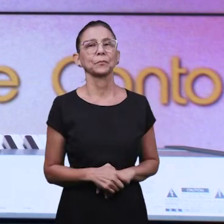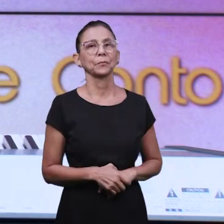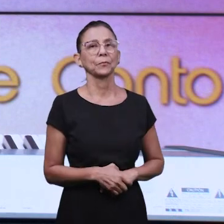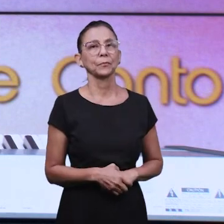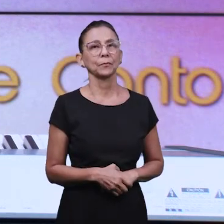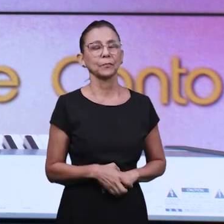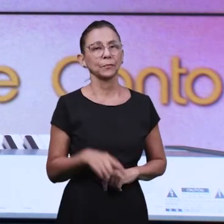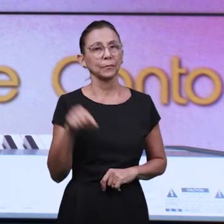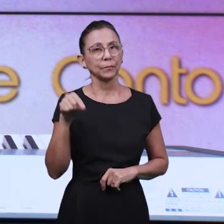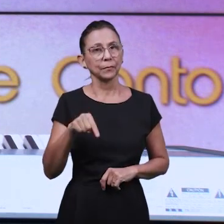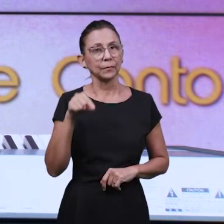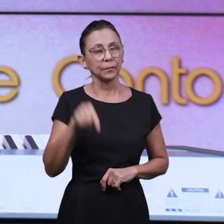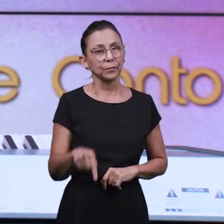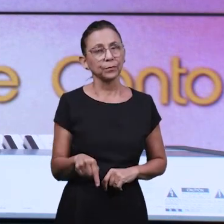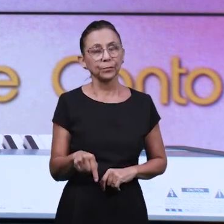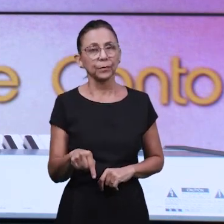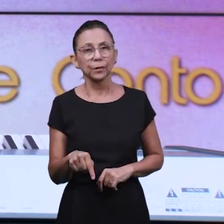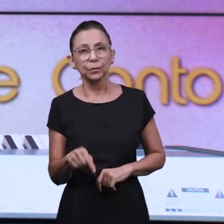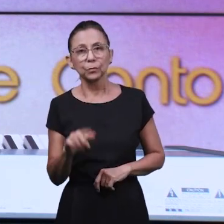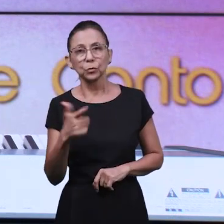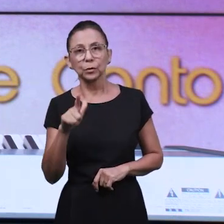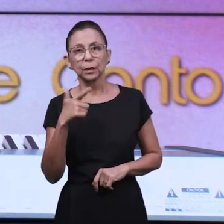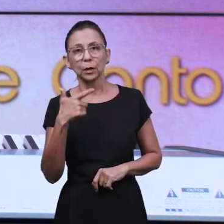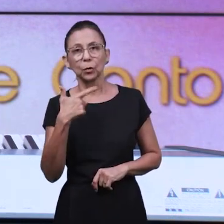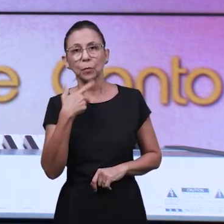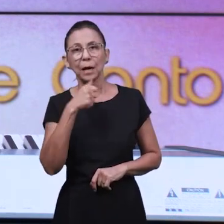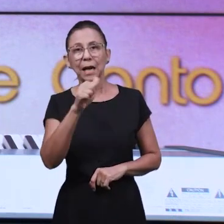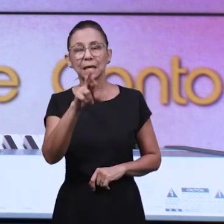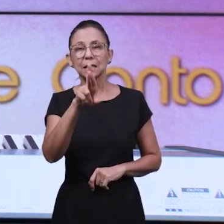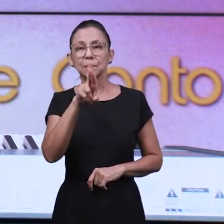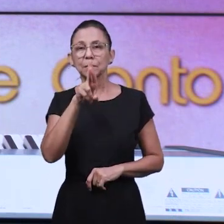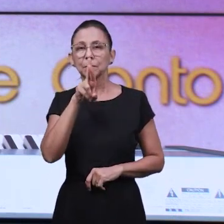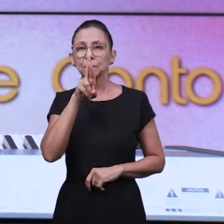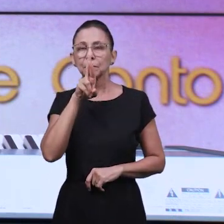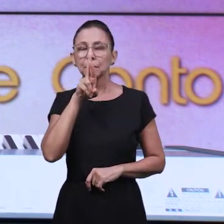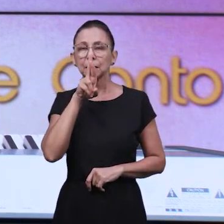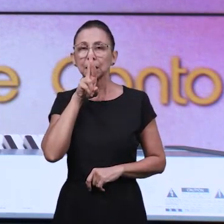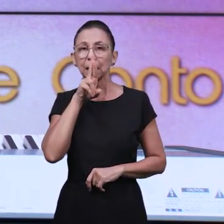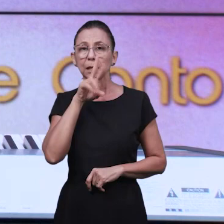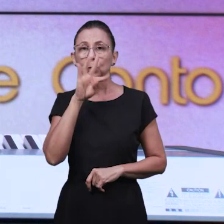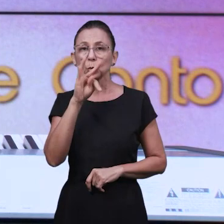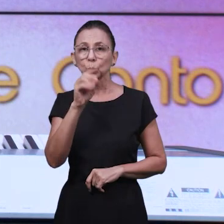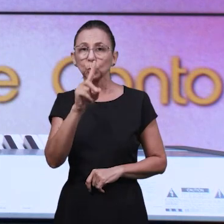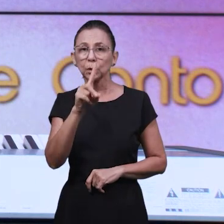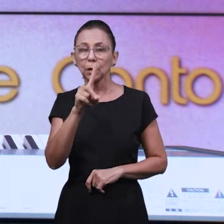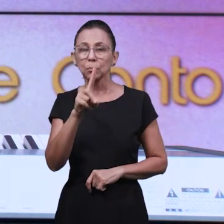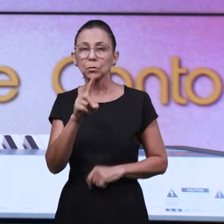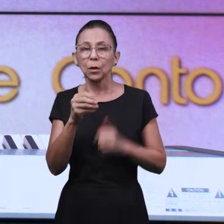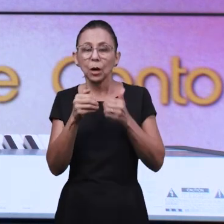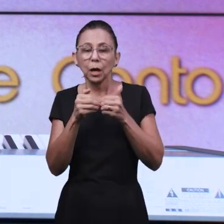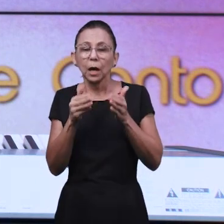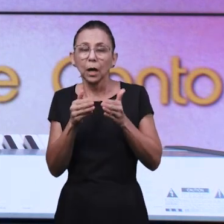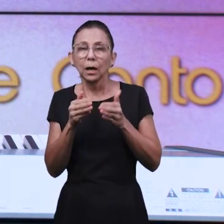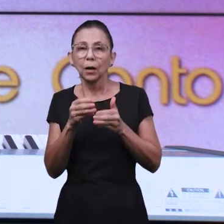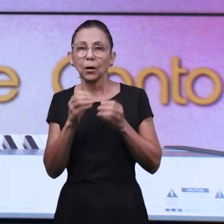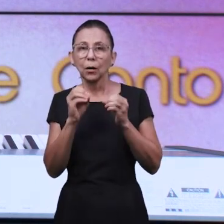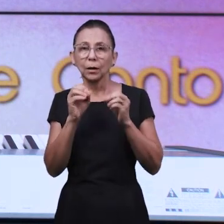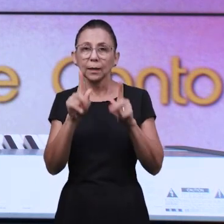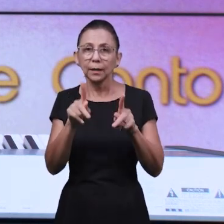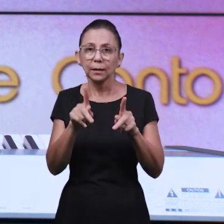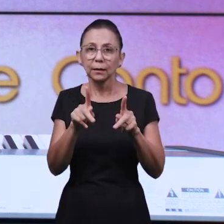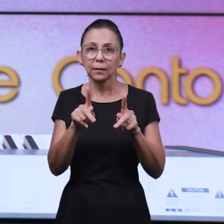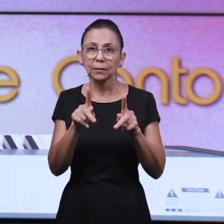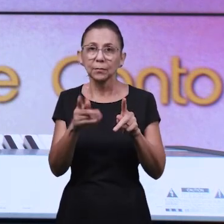Aqui, que eu não tenho lugar para respirar completamente, eu só refaço essa abertura, ok? Vamos